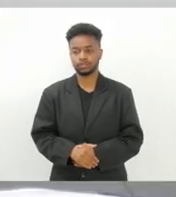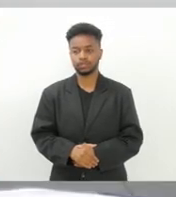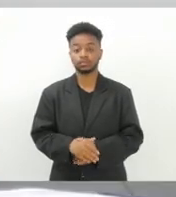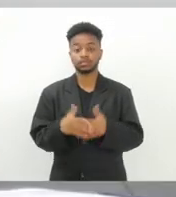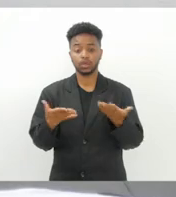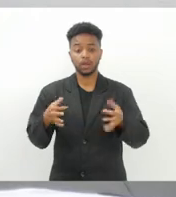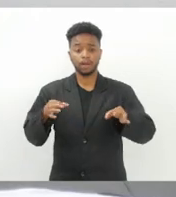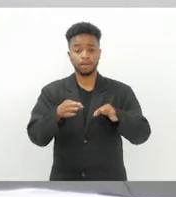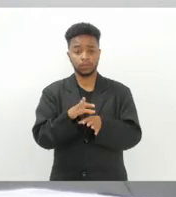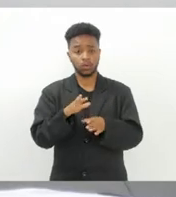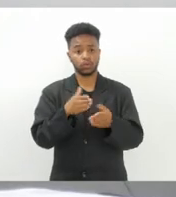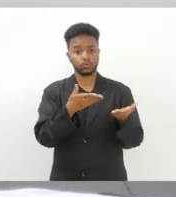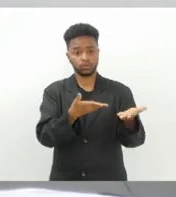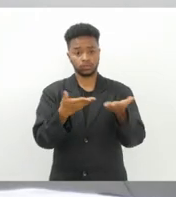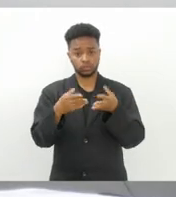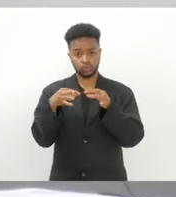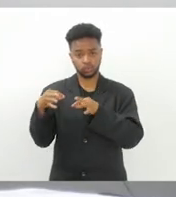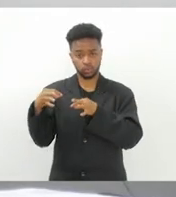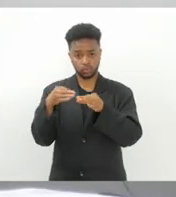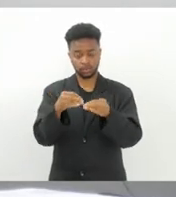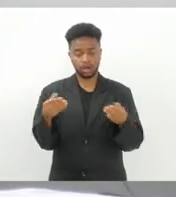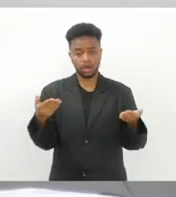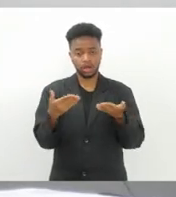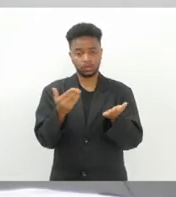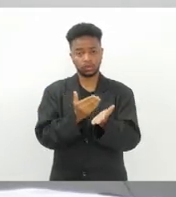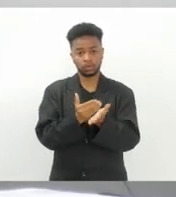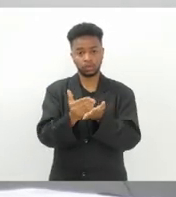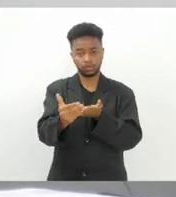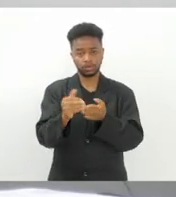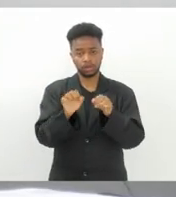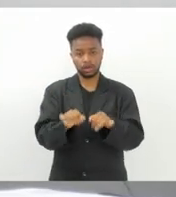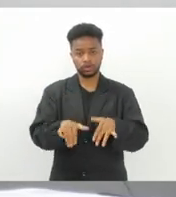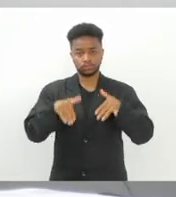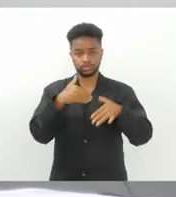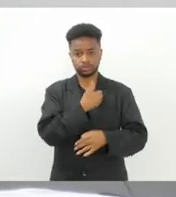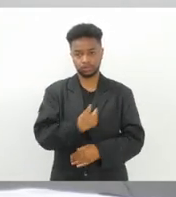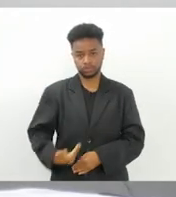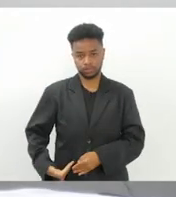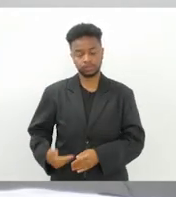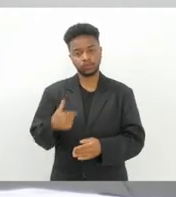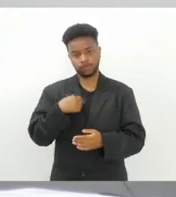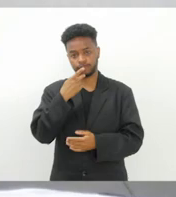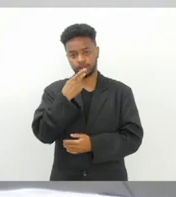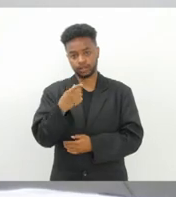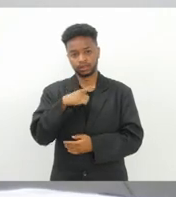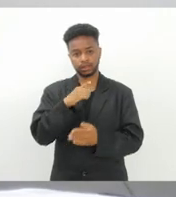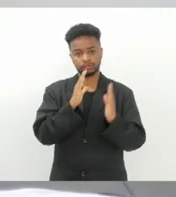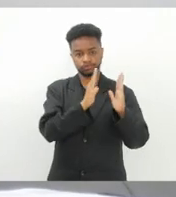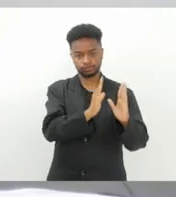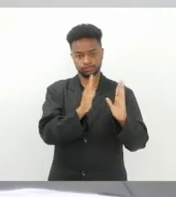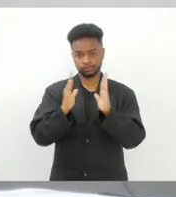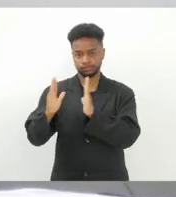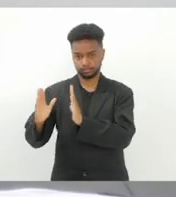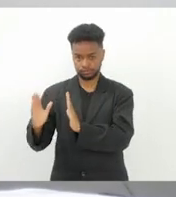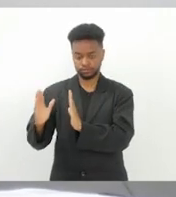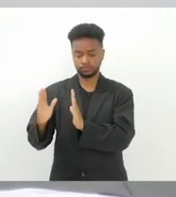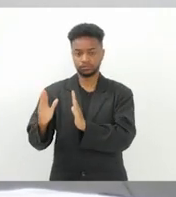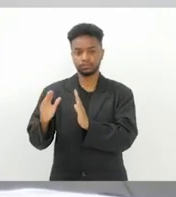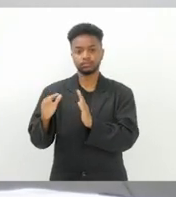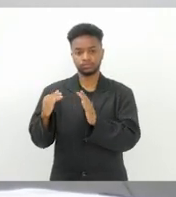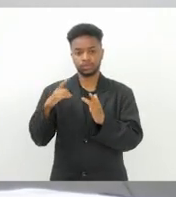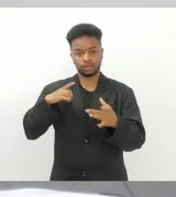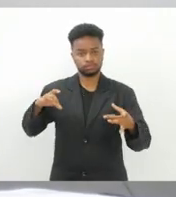Posta a mesa, vamos então dar início à nossa audiência, que, como eu falei, tem duas etapas, que elas